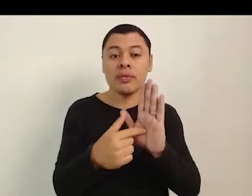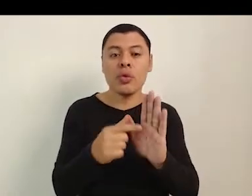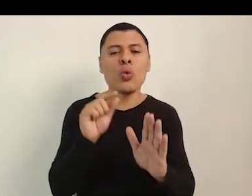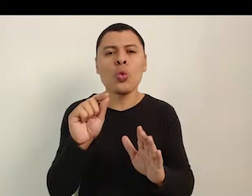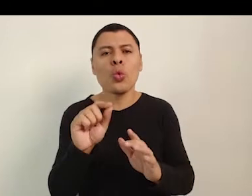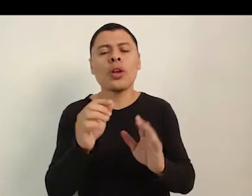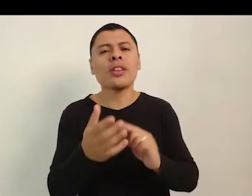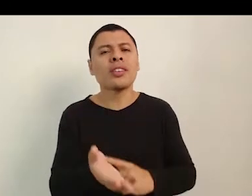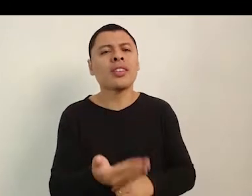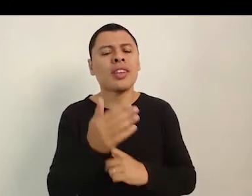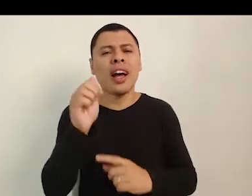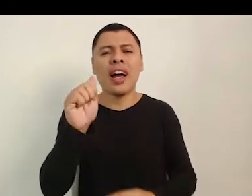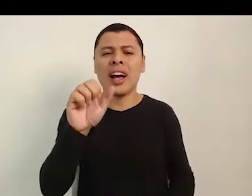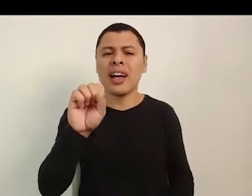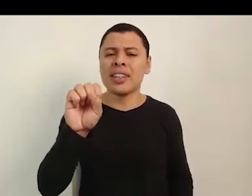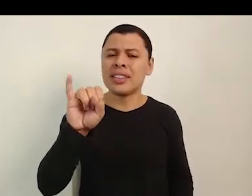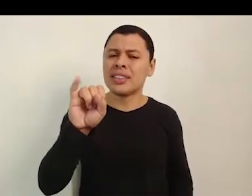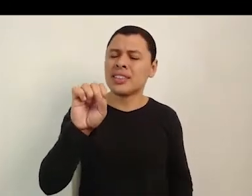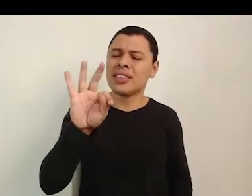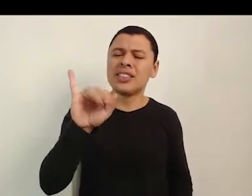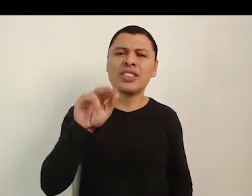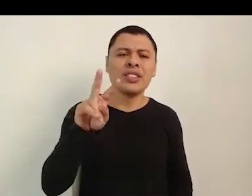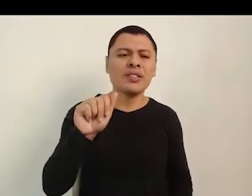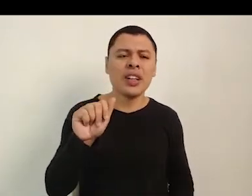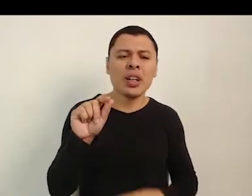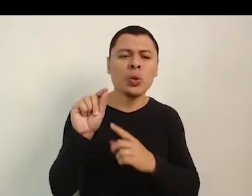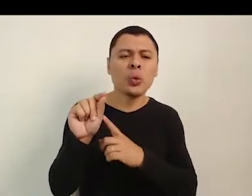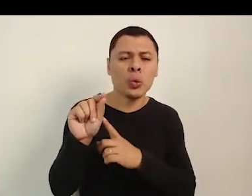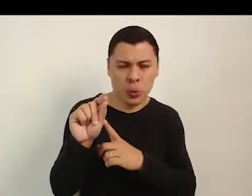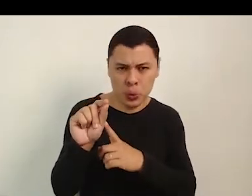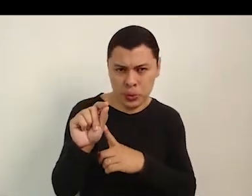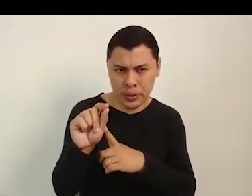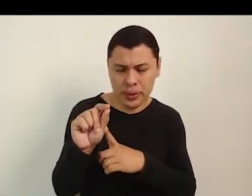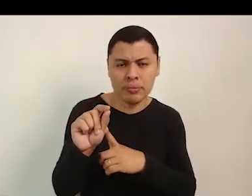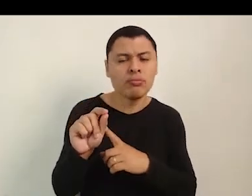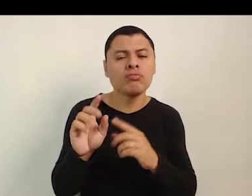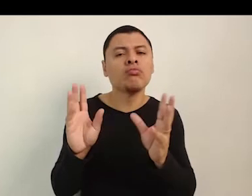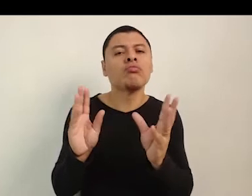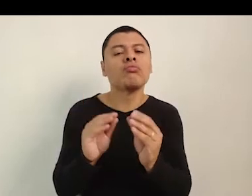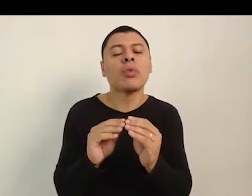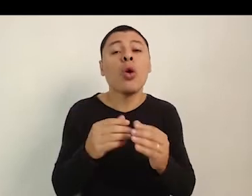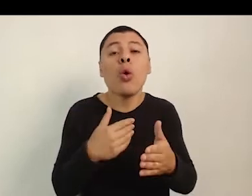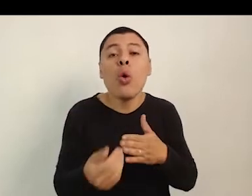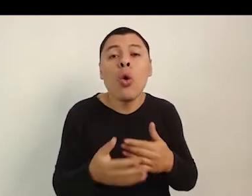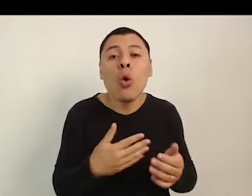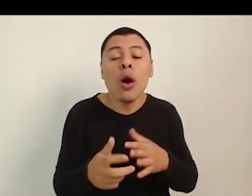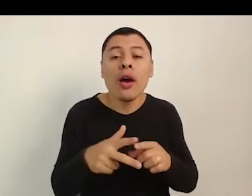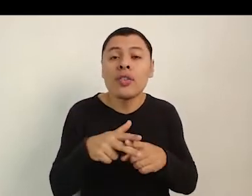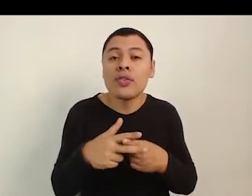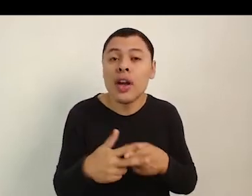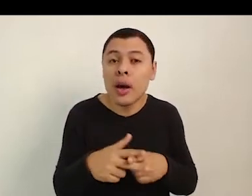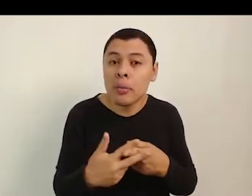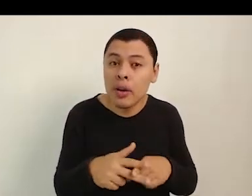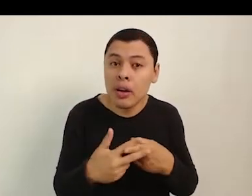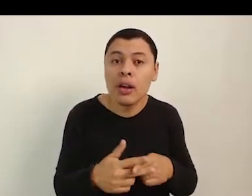assistivas. O que é isso, né, quando a gente fala tecnologia assistiva? Tecnologia assistiva, em resumo, é toda qualquer tipo de ferramenta que a gente